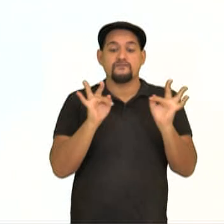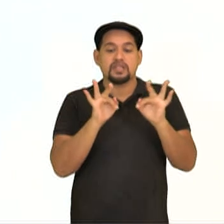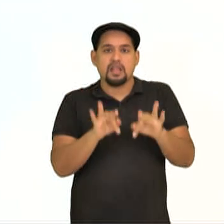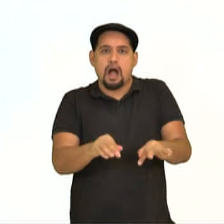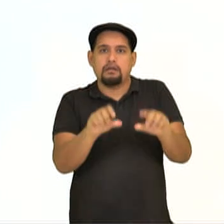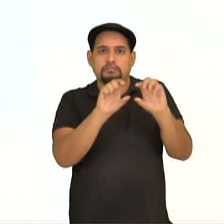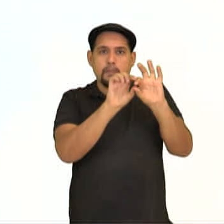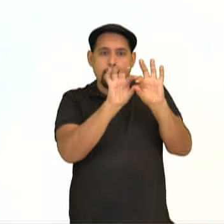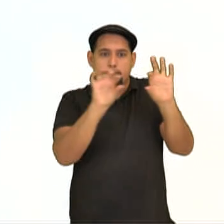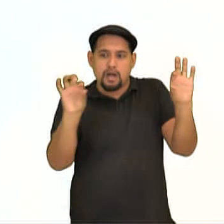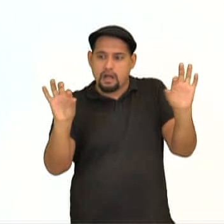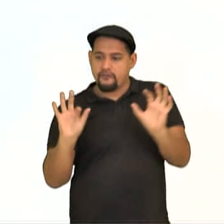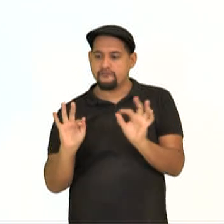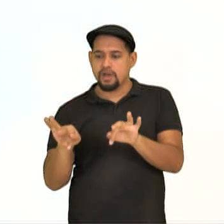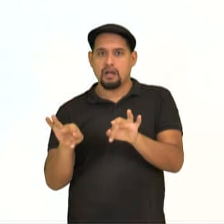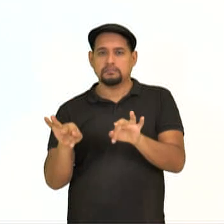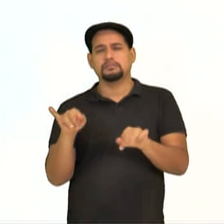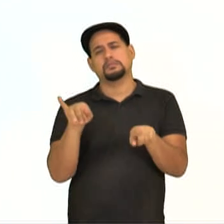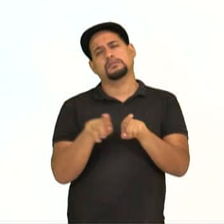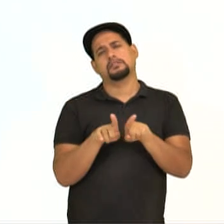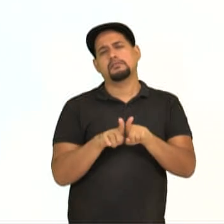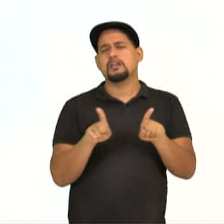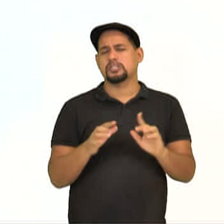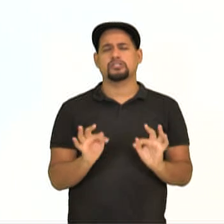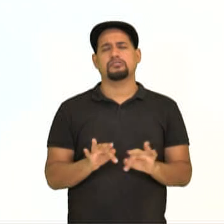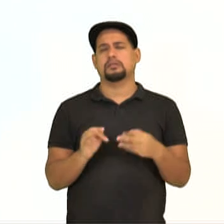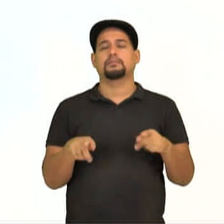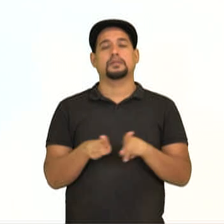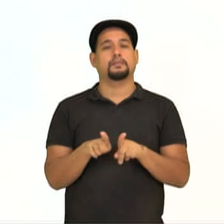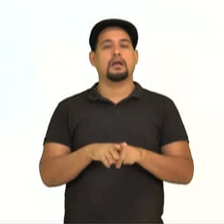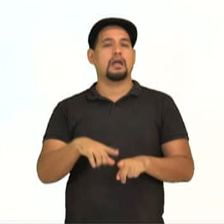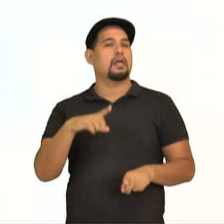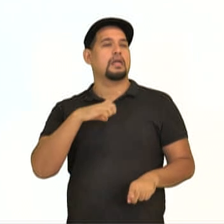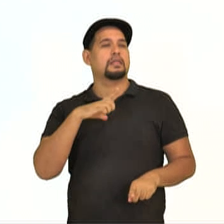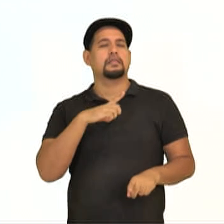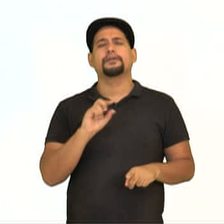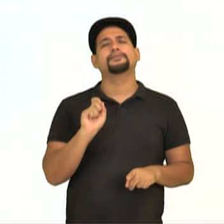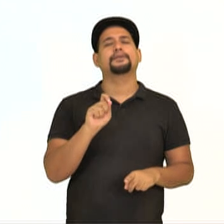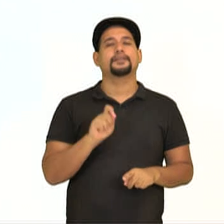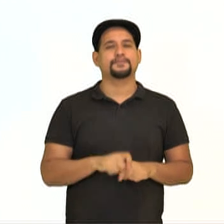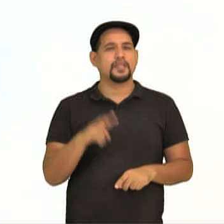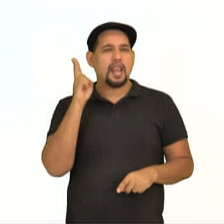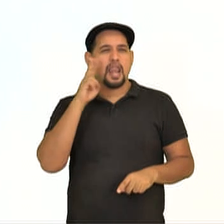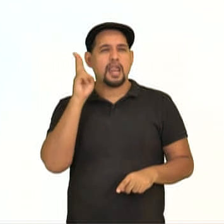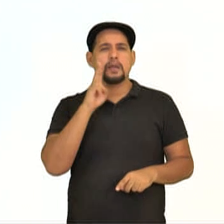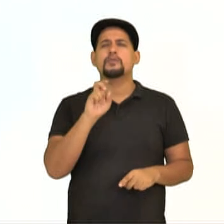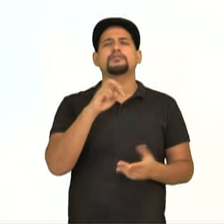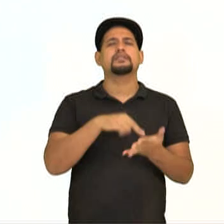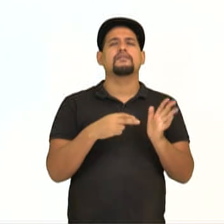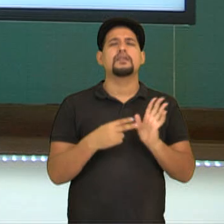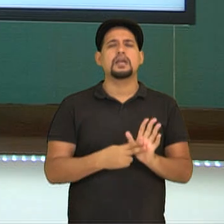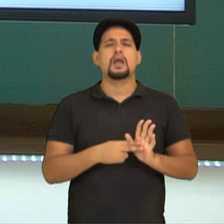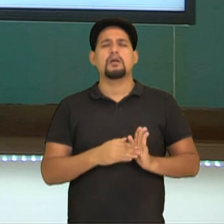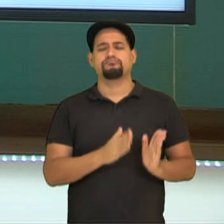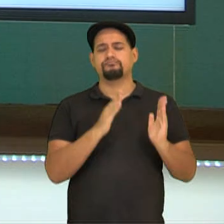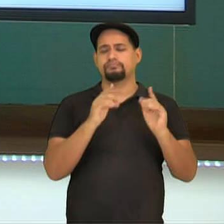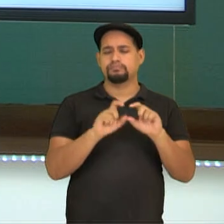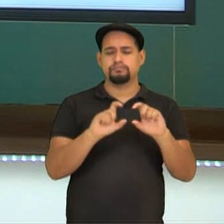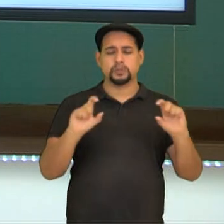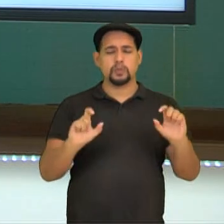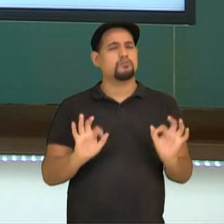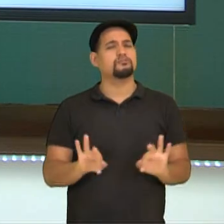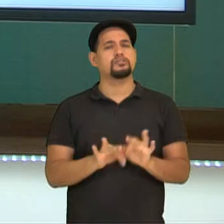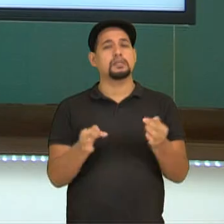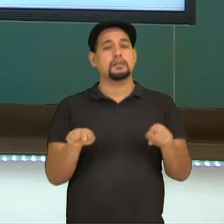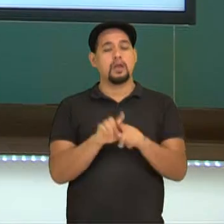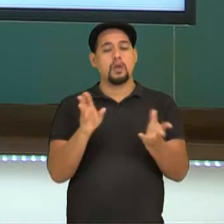frase. Declarativa, período simples, composto. Lembra que período simples e composto? Simples é